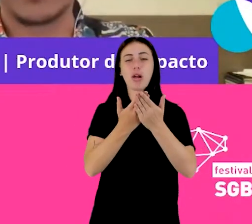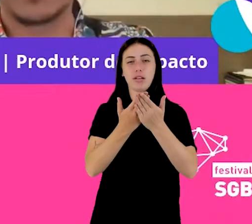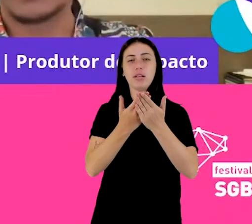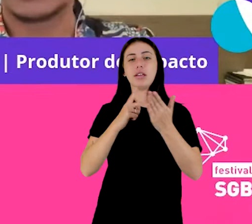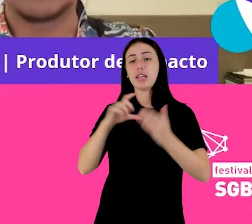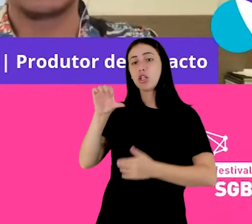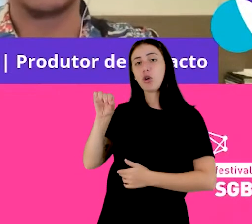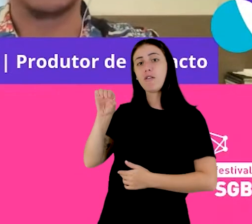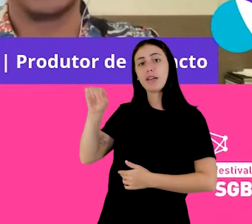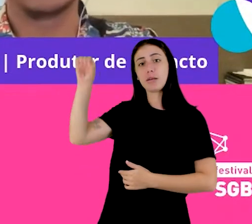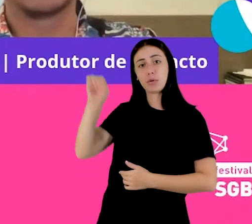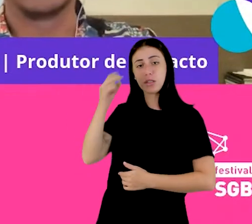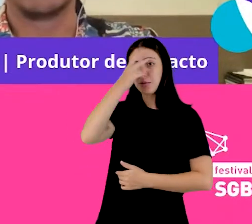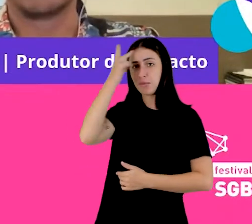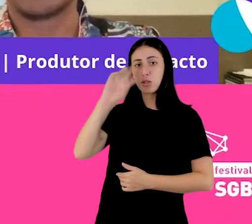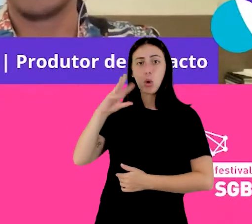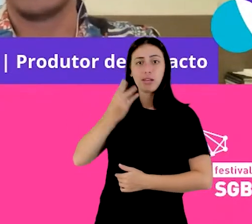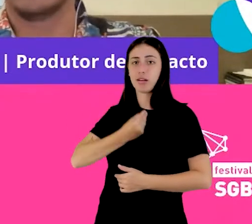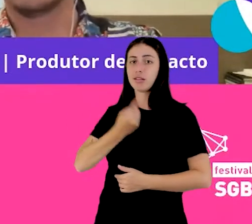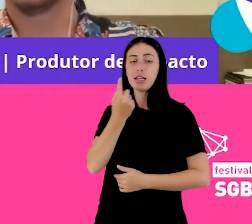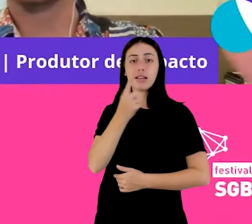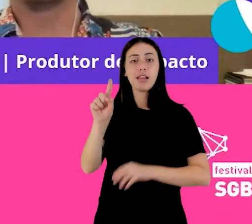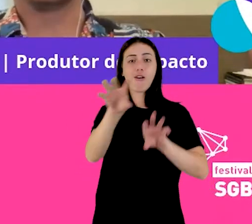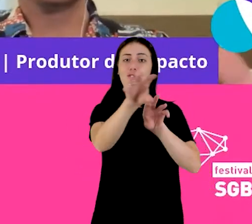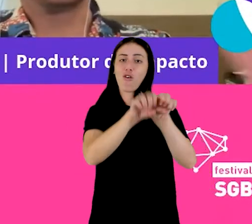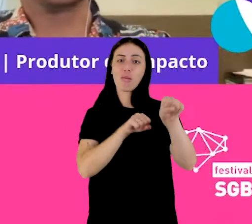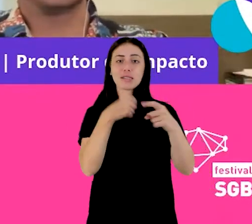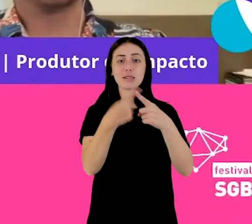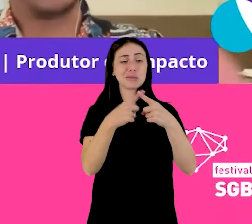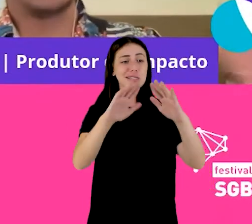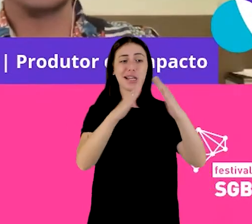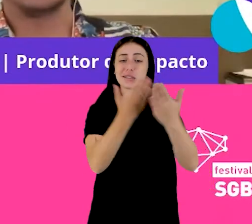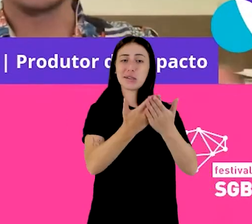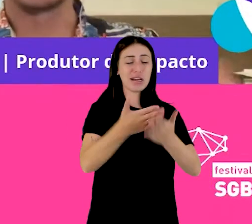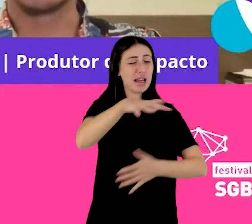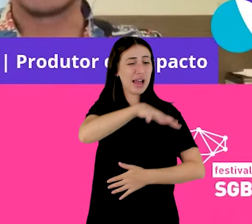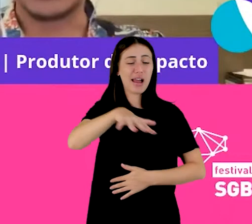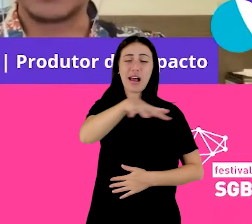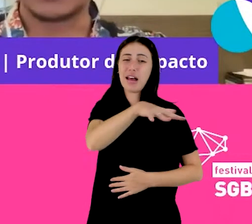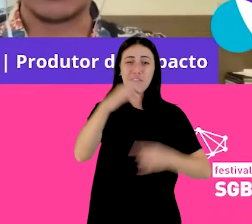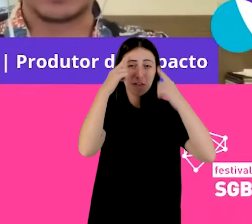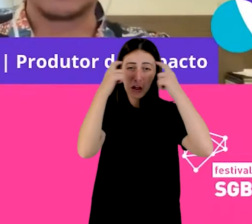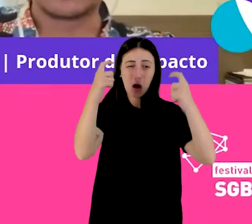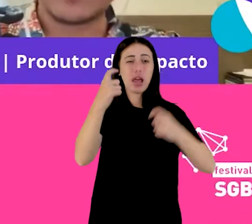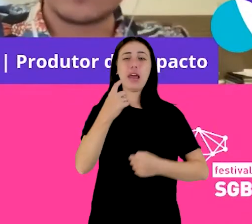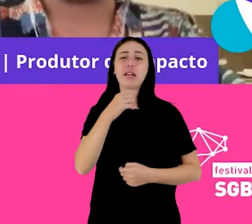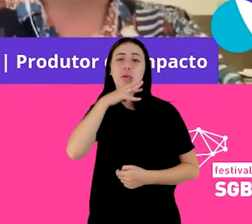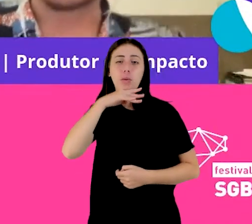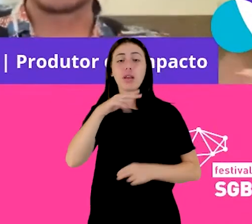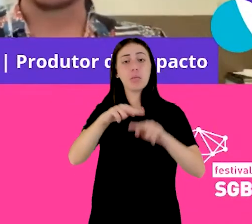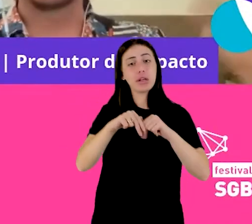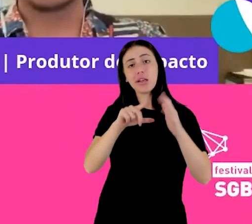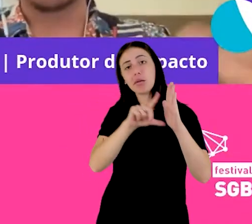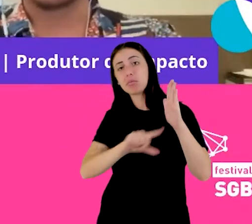inviável, né? Um ambiente extremamente violento. Então, a gente falou: acho que aí são os pontos que a gente precisa atuar. E